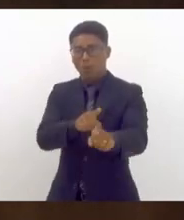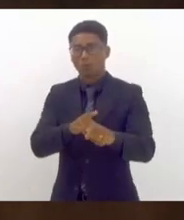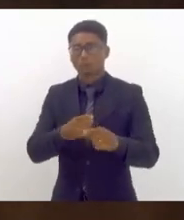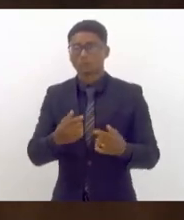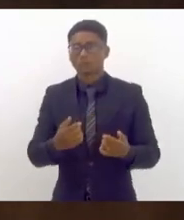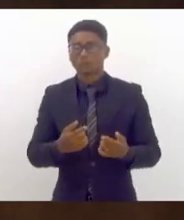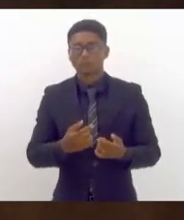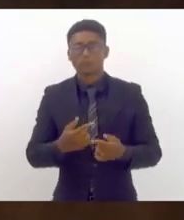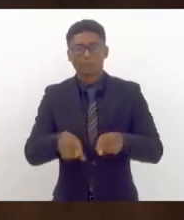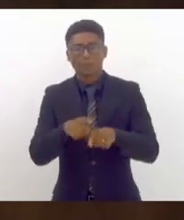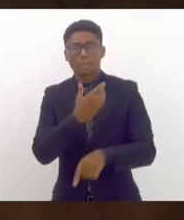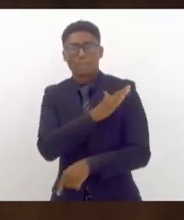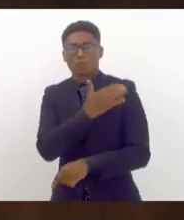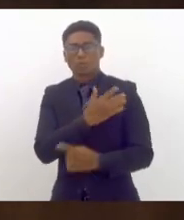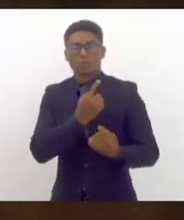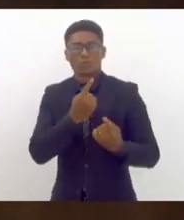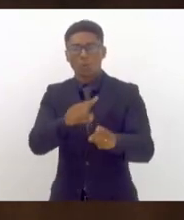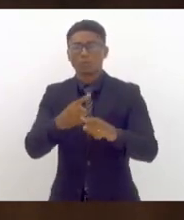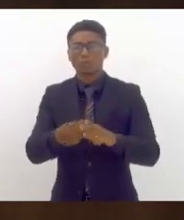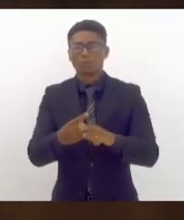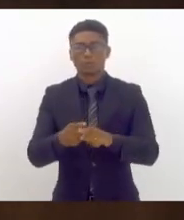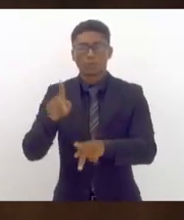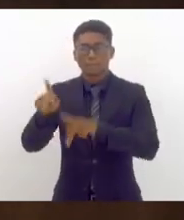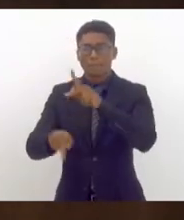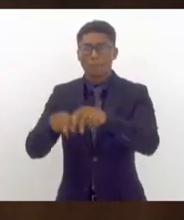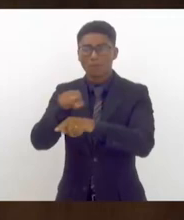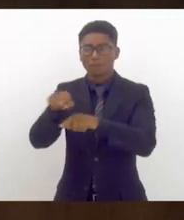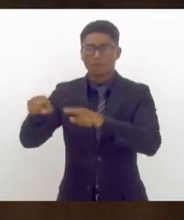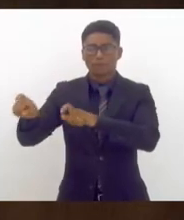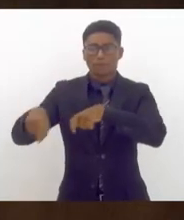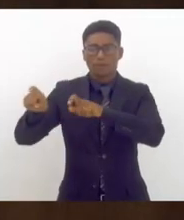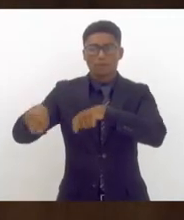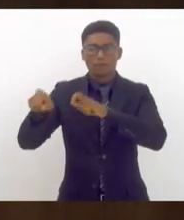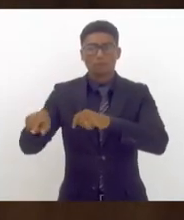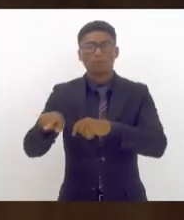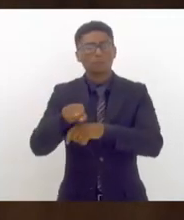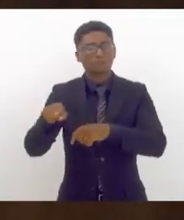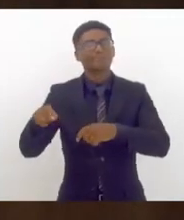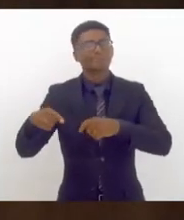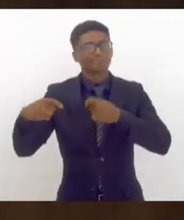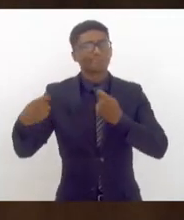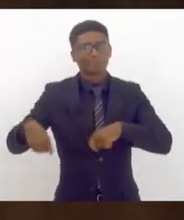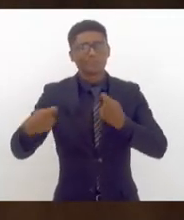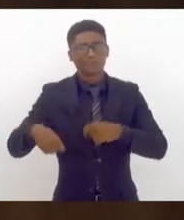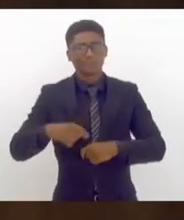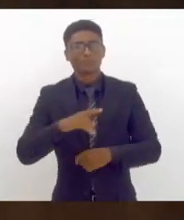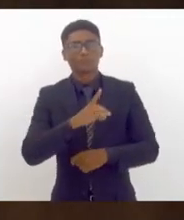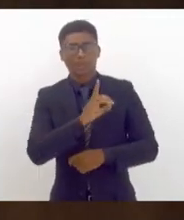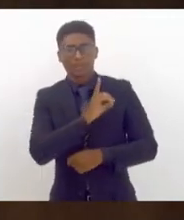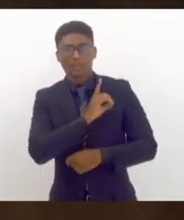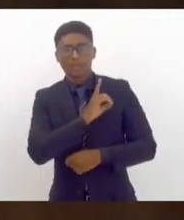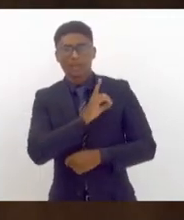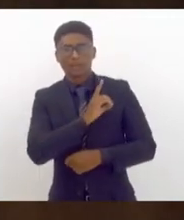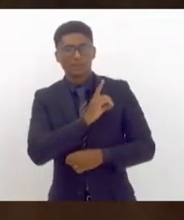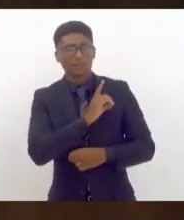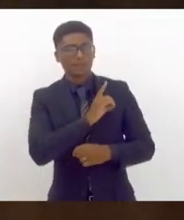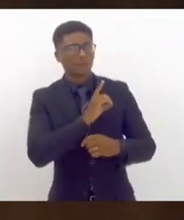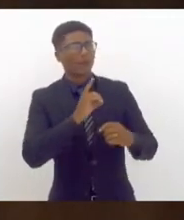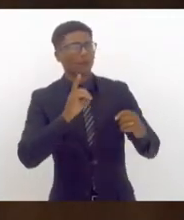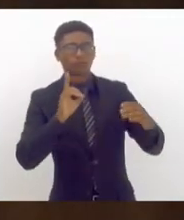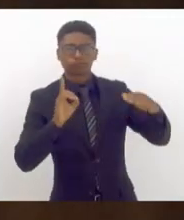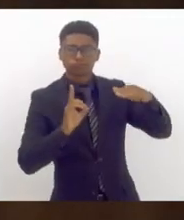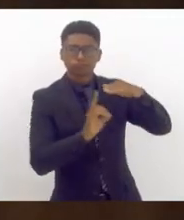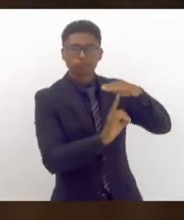porque não dá para o povo do interior não ter acesso a esses equipamentos, a essas delegacias tão importantes. E aproveitar